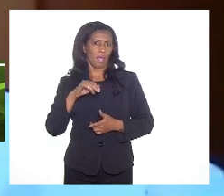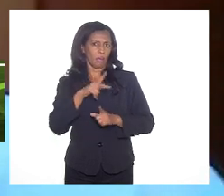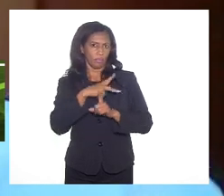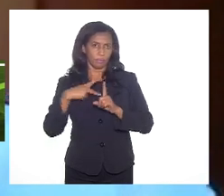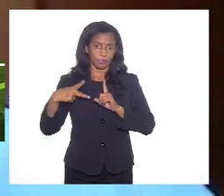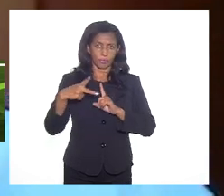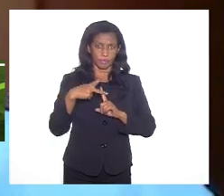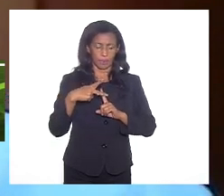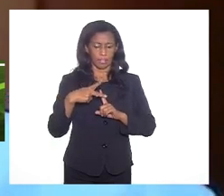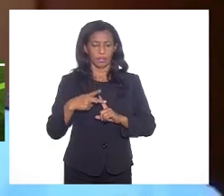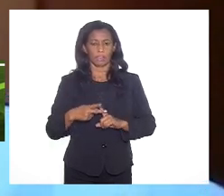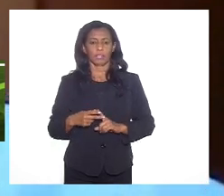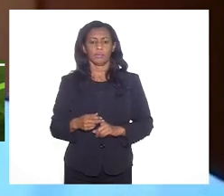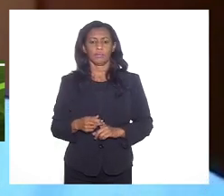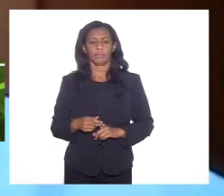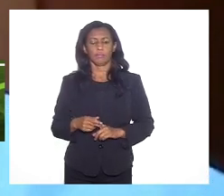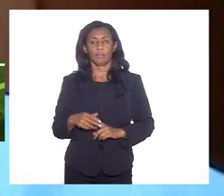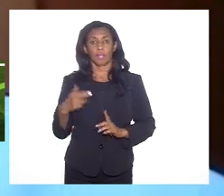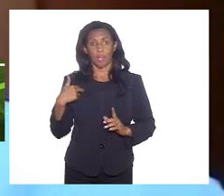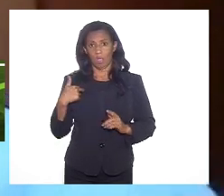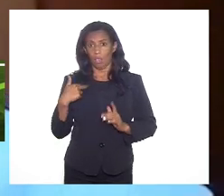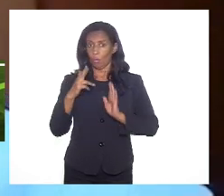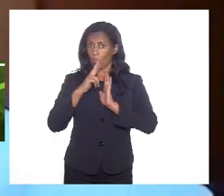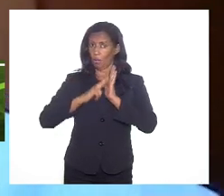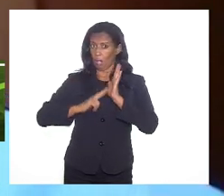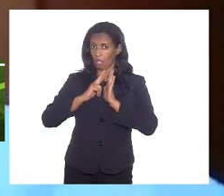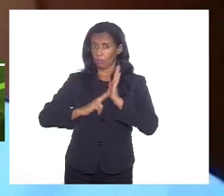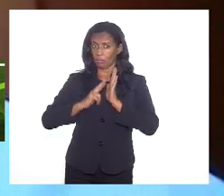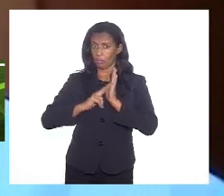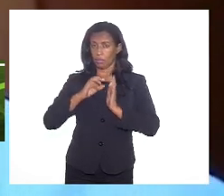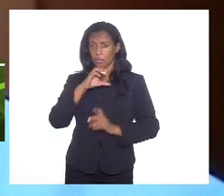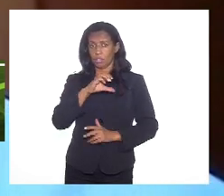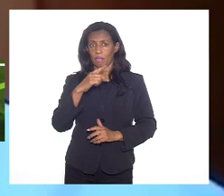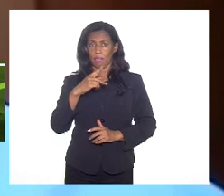Previdência. E eu era o relator da CPI,